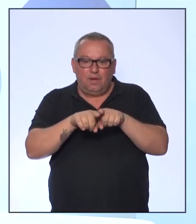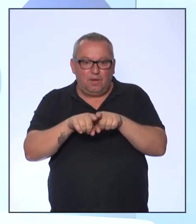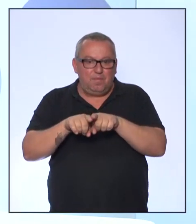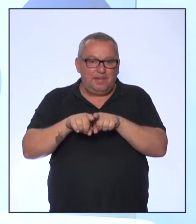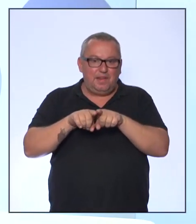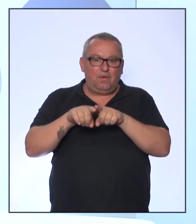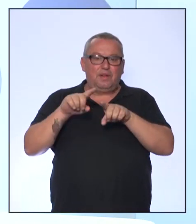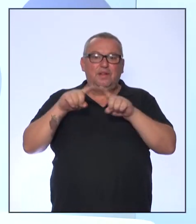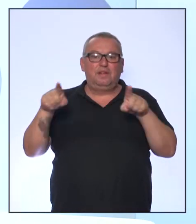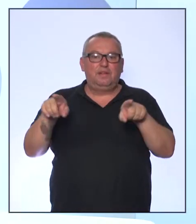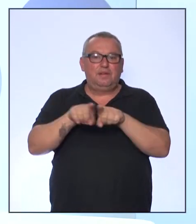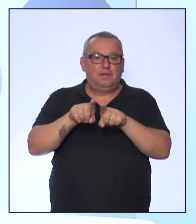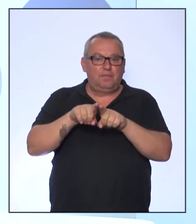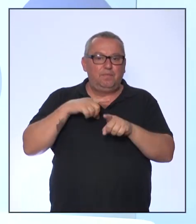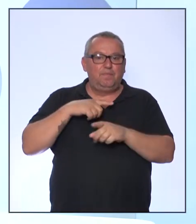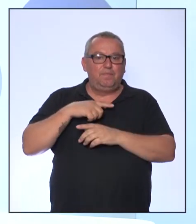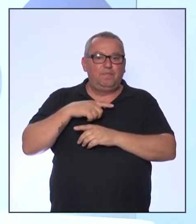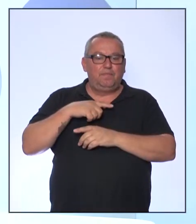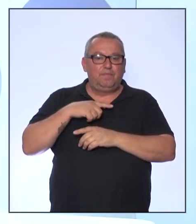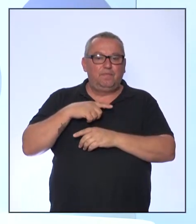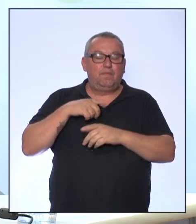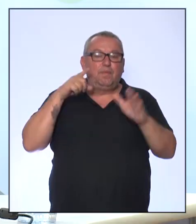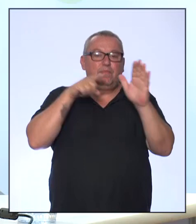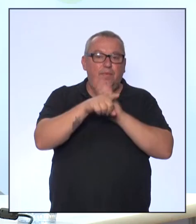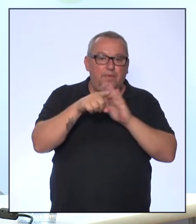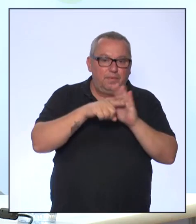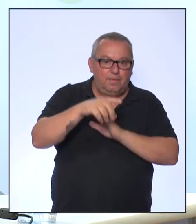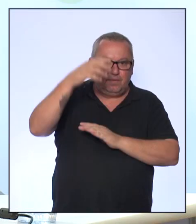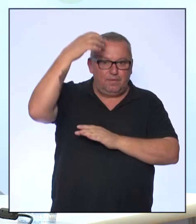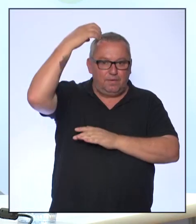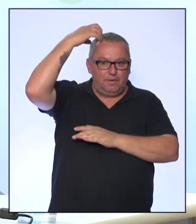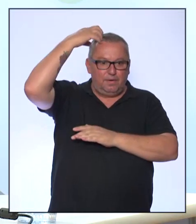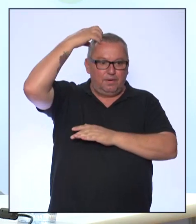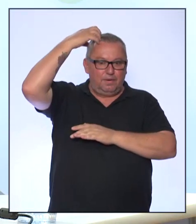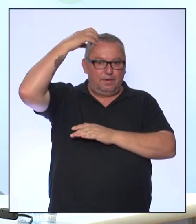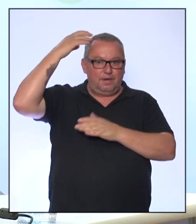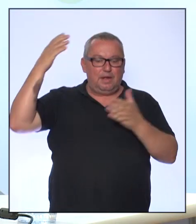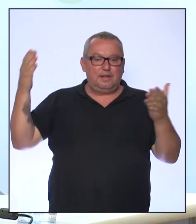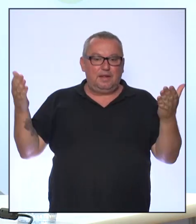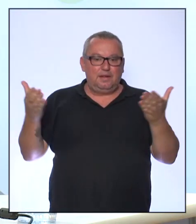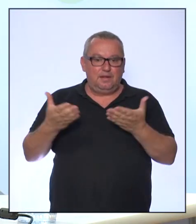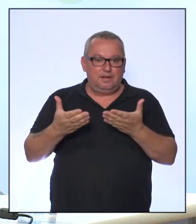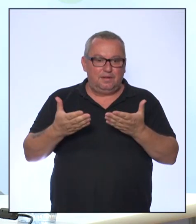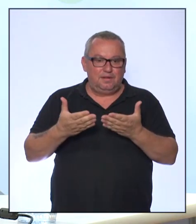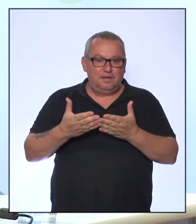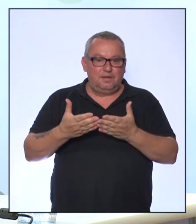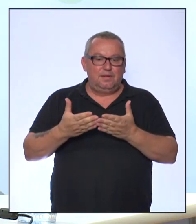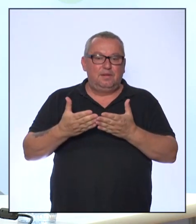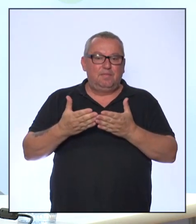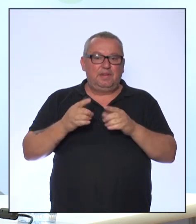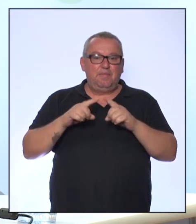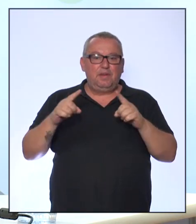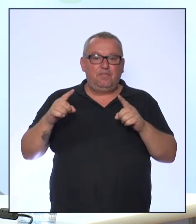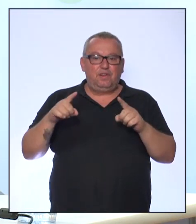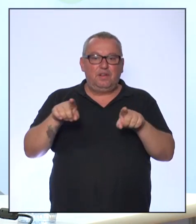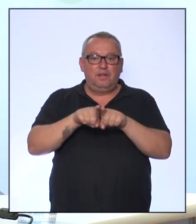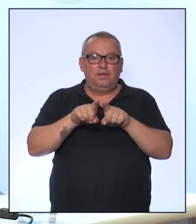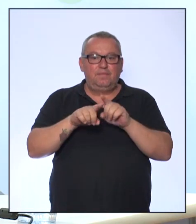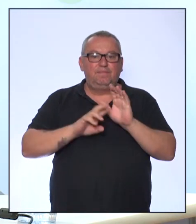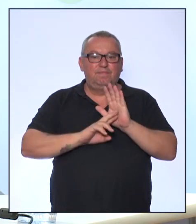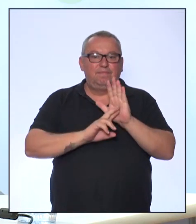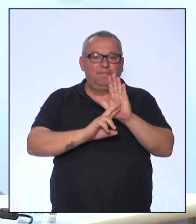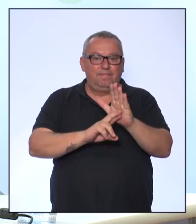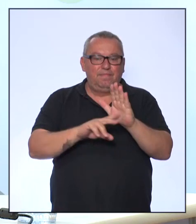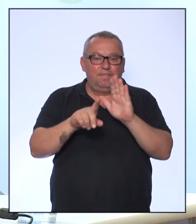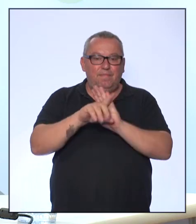direitos. Nós temos essa... A questionar o poder do rei, né? Exatamente. Como um ser absoluto, divino, o representante de